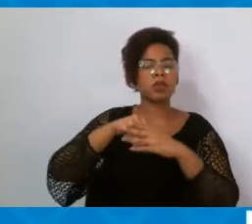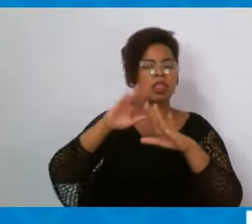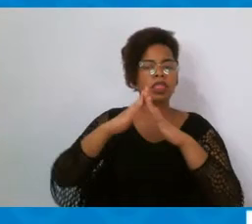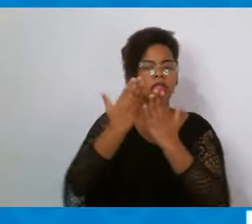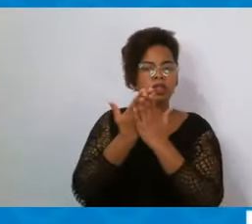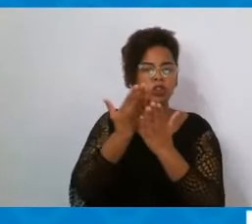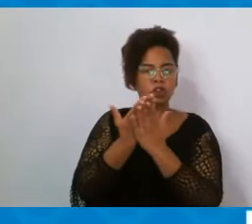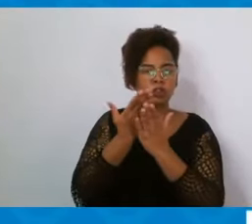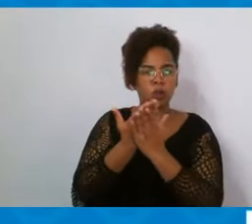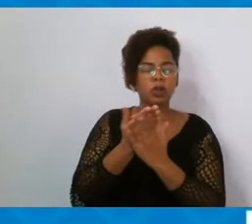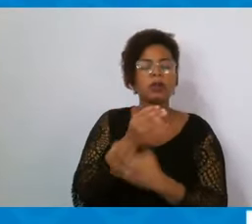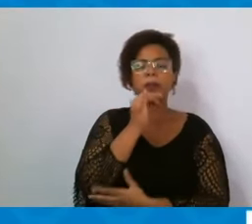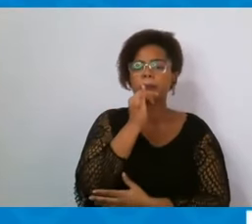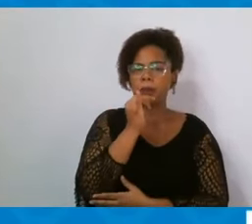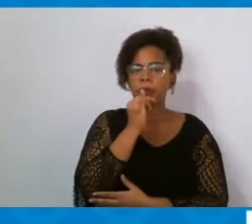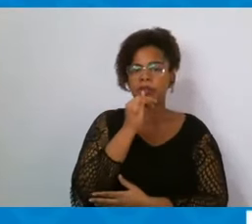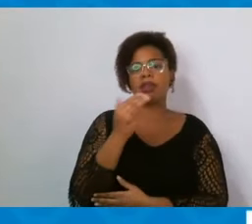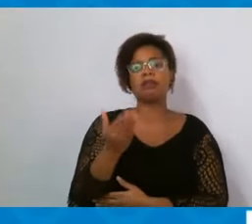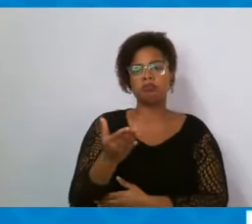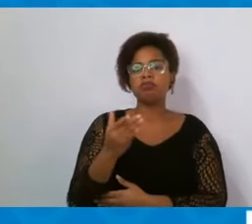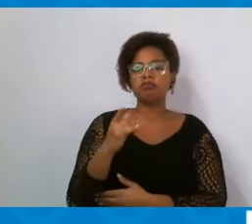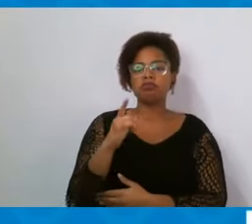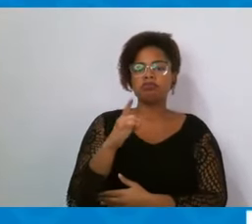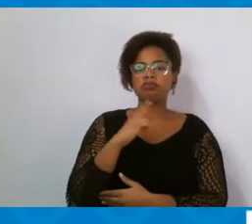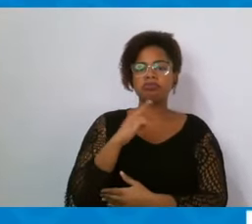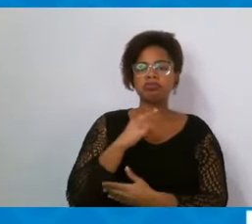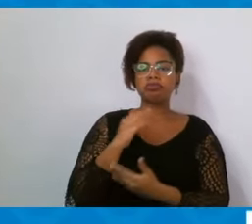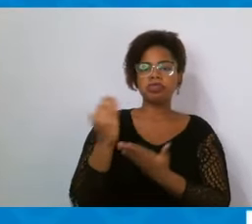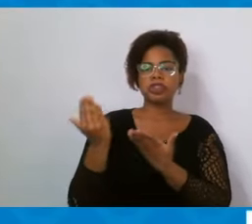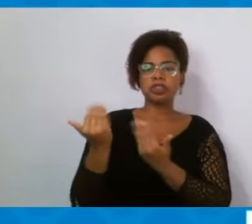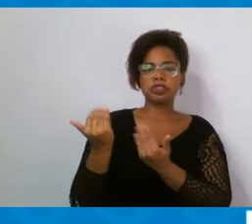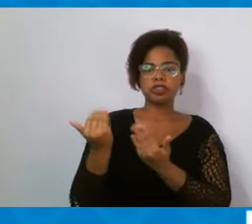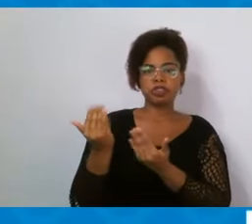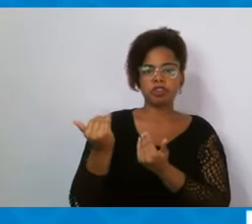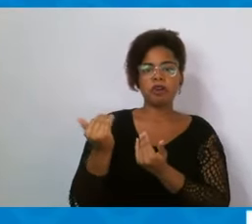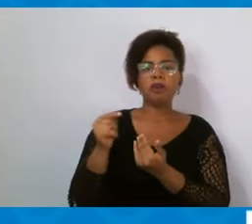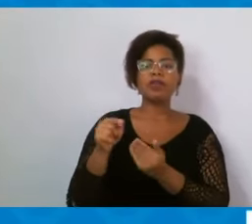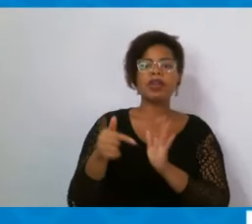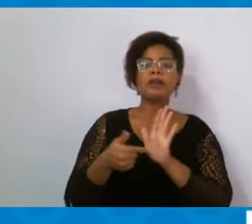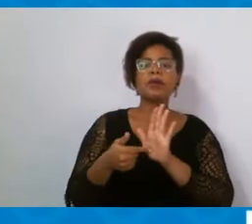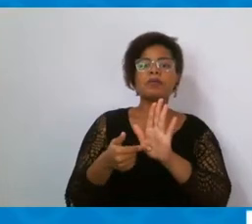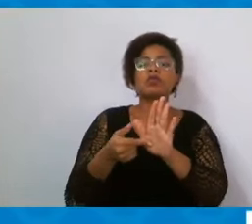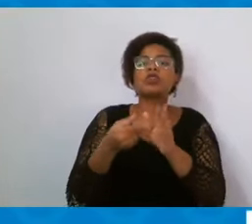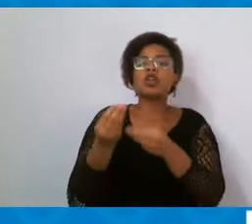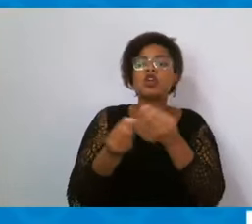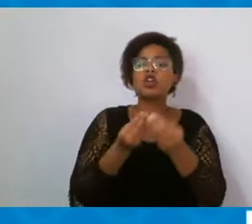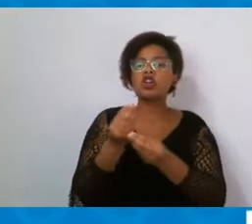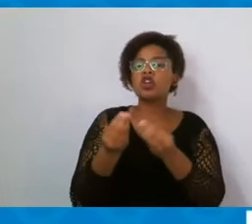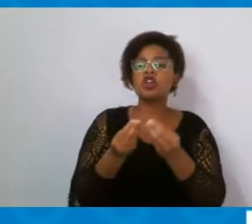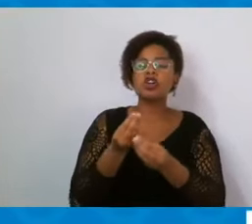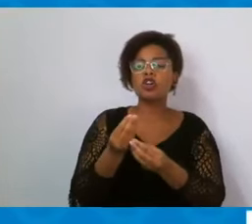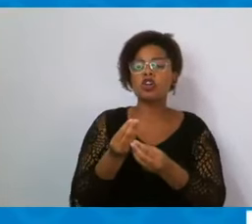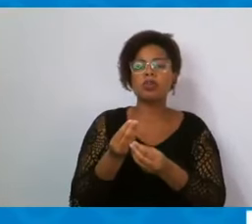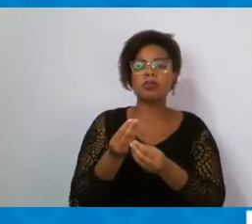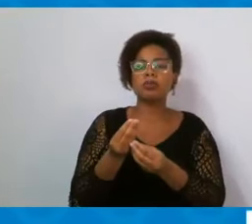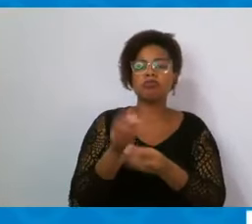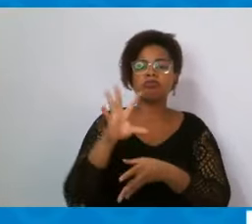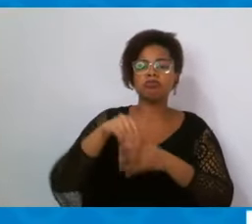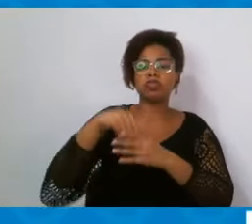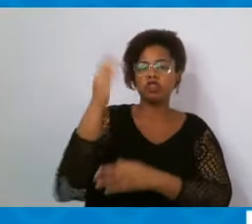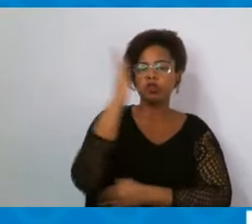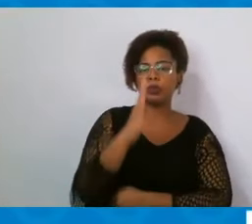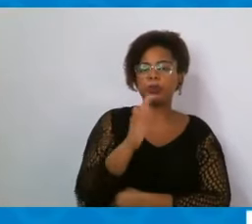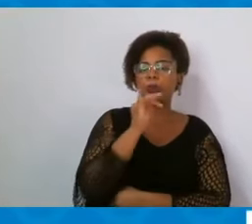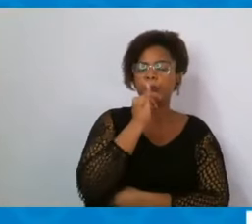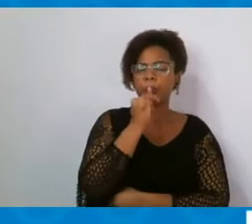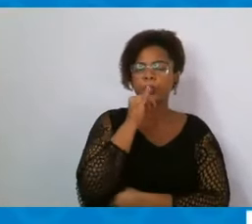daqui a pouco, porque eles que vão trazer os exemplos do Brasil. Eu quis trazer um exemplo de uma escola que eu conheço